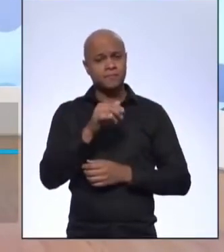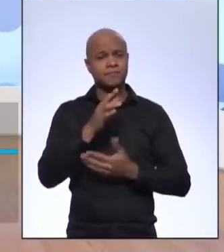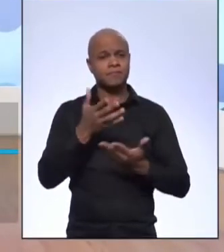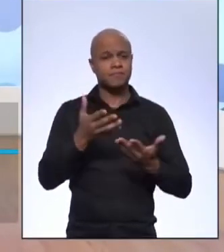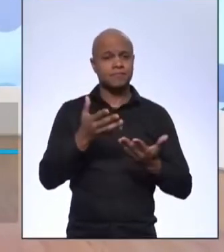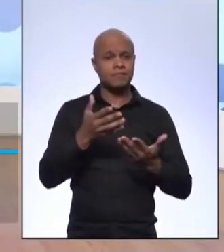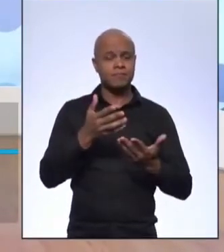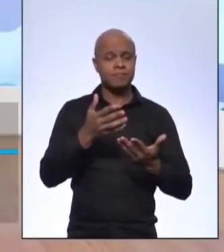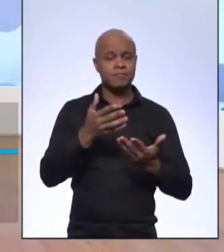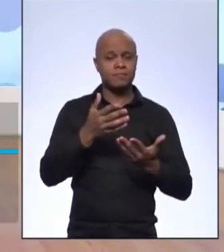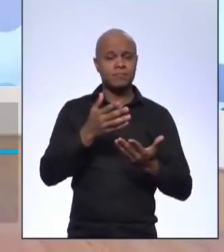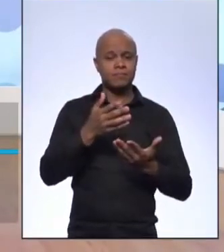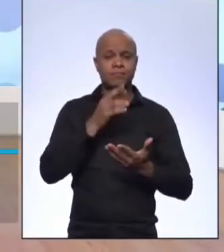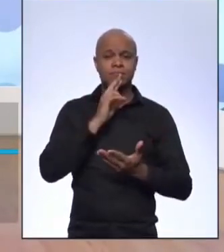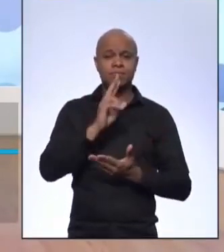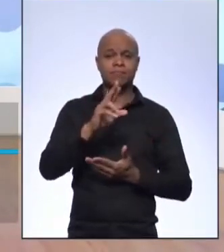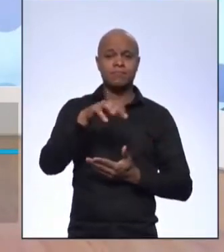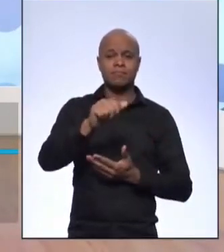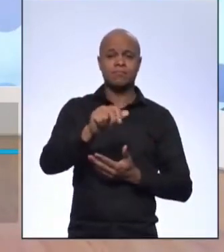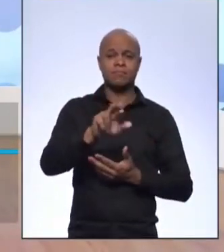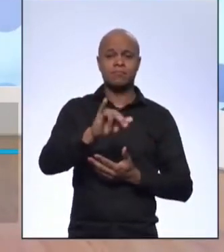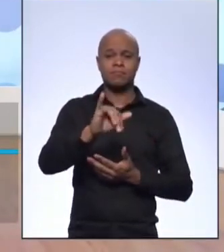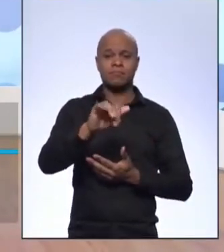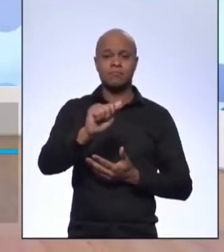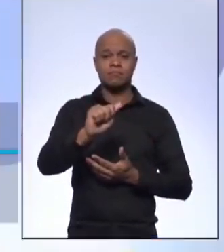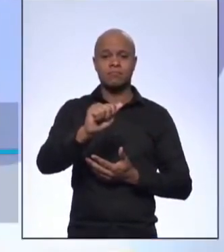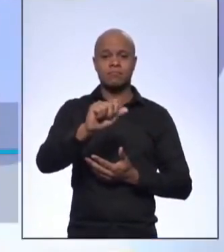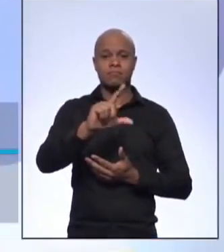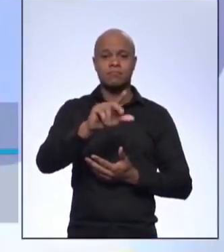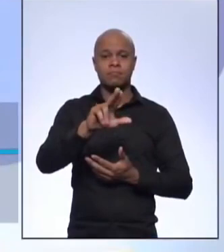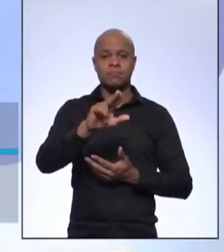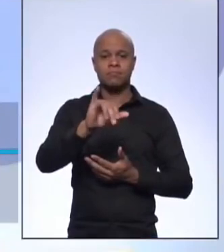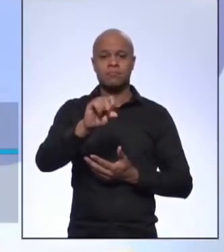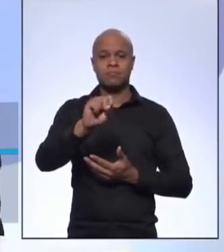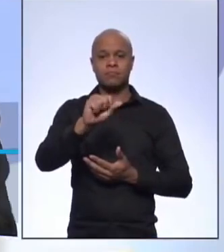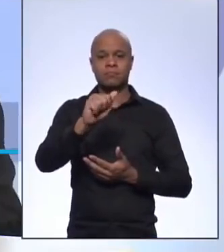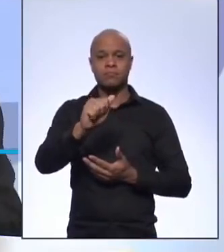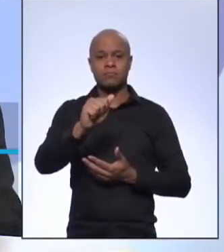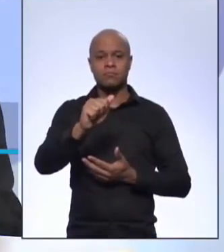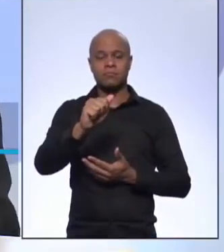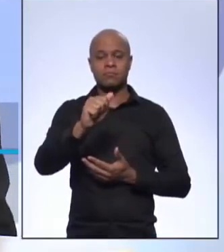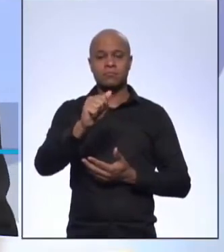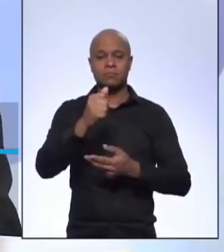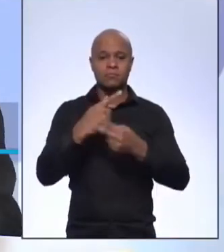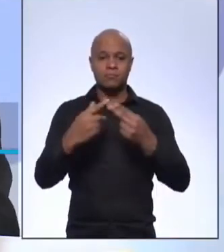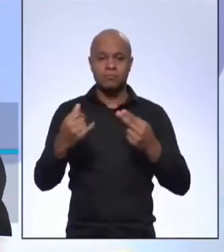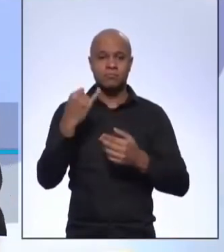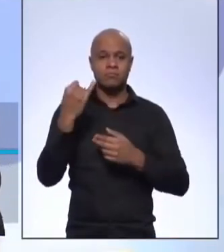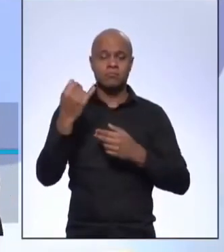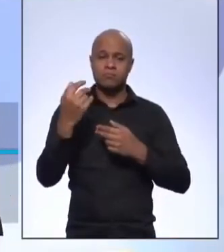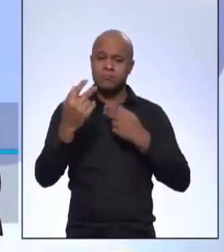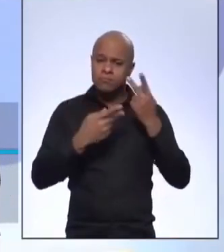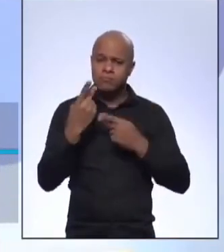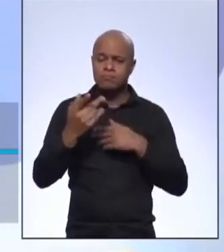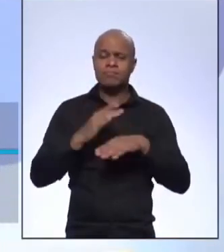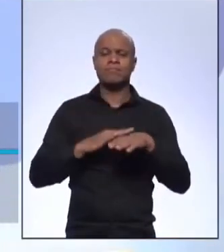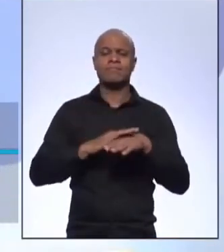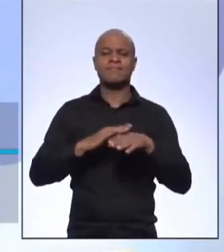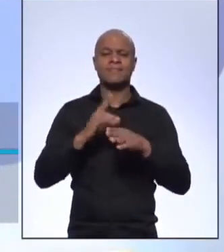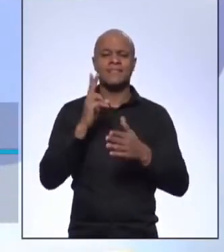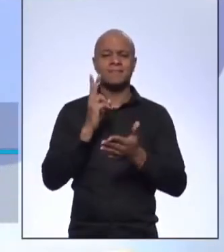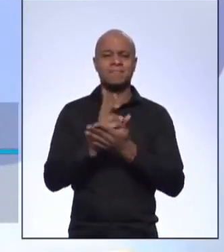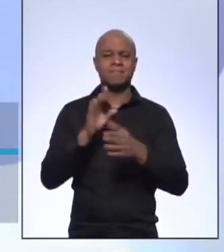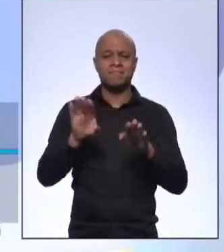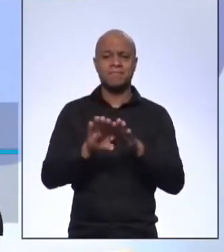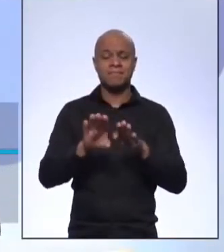da estudante Maria Luísa. A independência é uma coisa que vem sendo discutida, né, amplamente discutida,